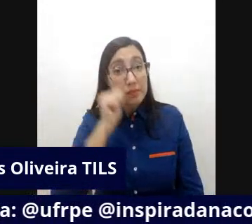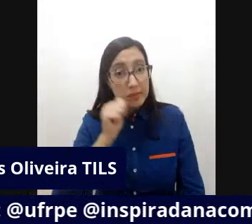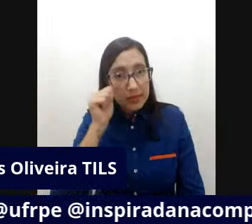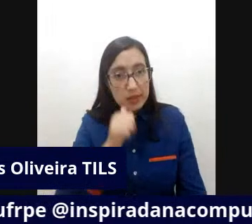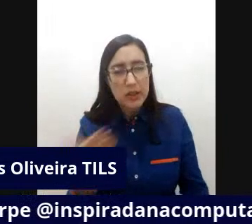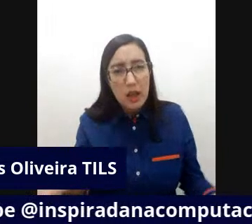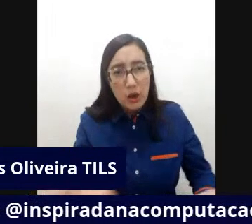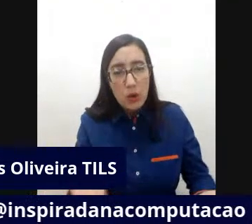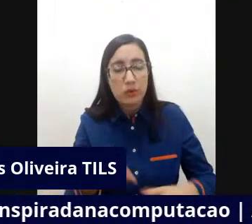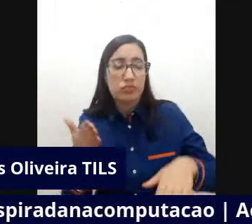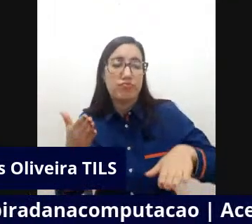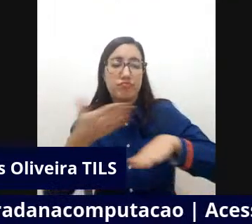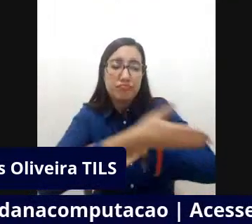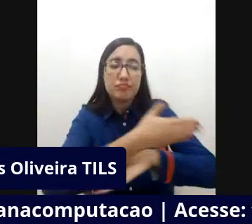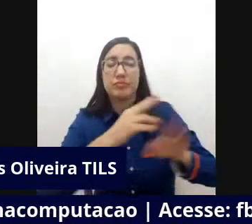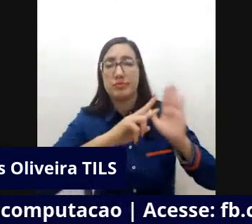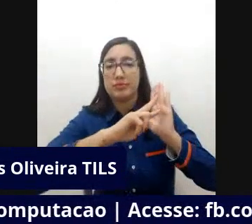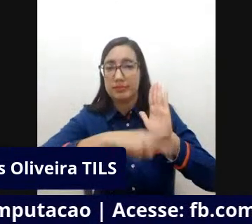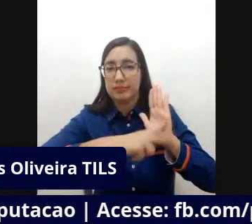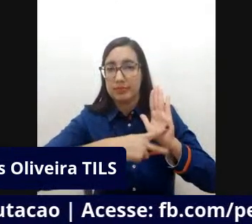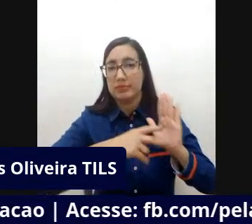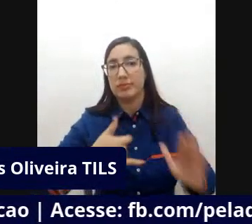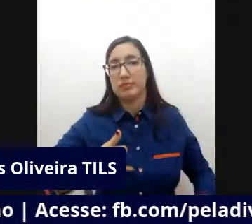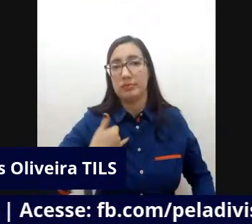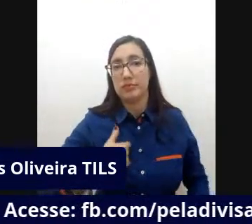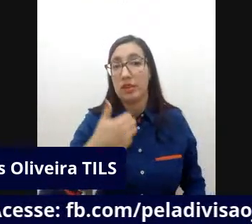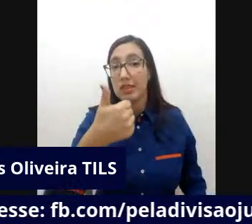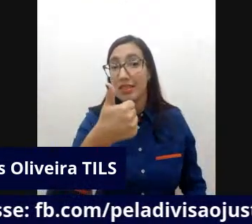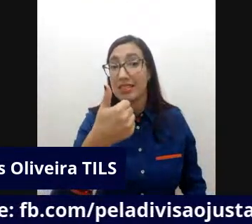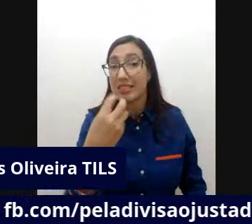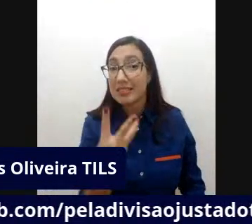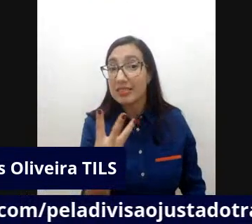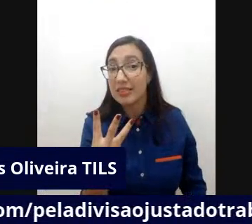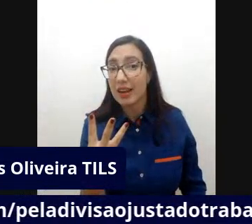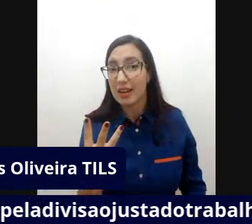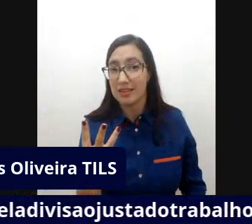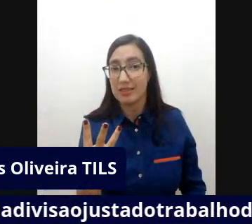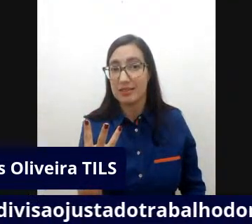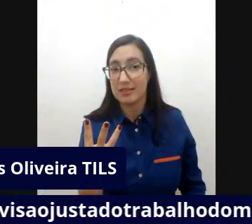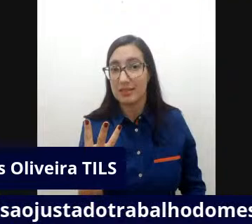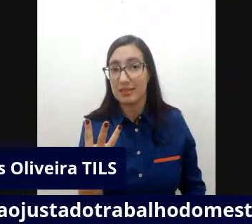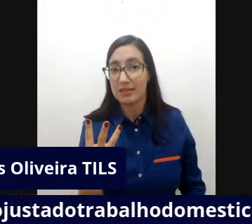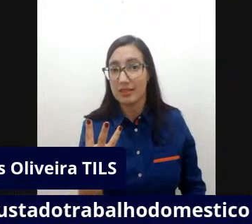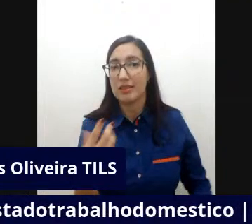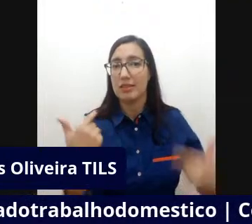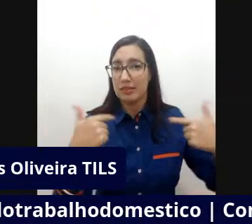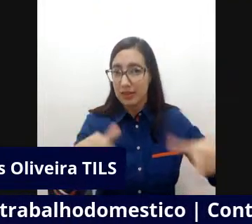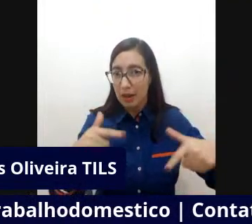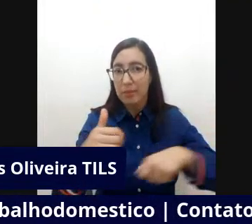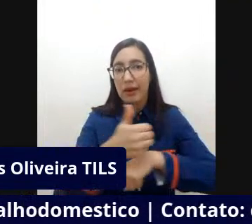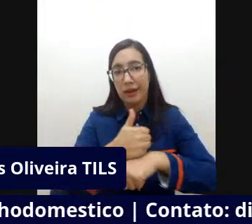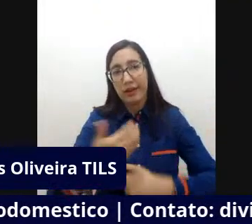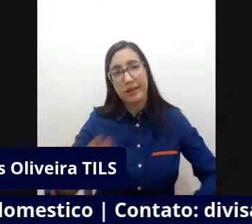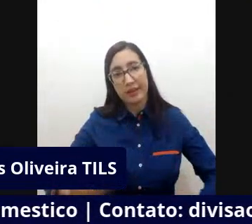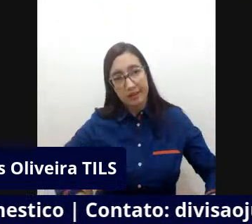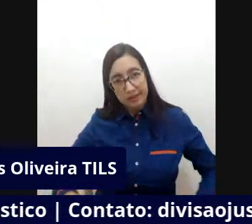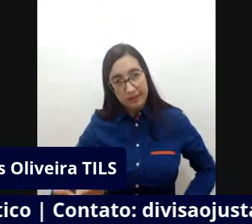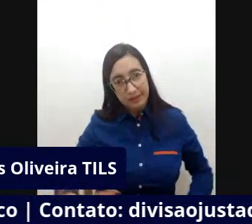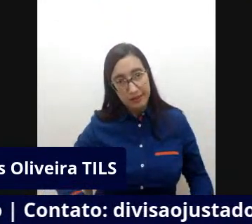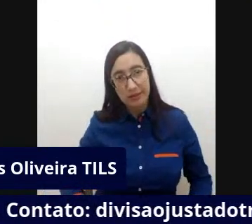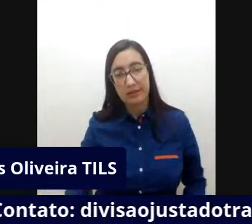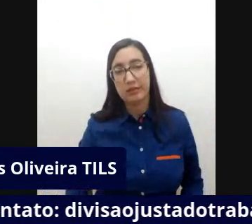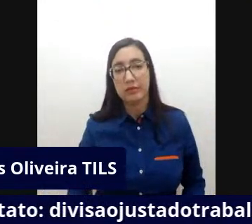E aí ela estava preocupada, porque ela disse que precisa fazer uma cirurgia e como é que vai ser? Eu disse, ele vai ter que pagar. E se